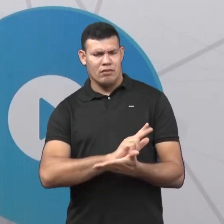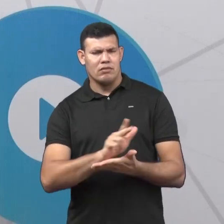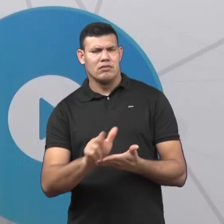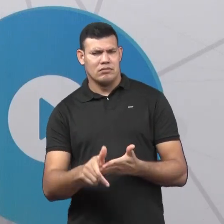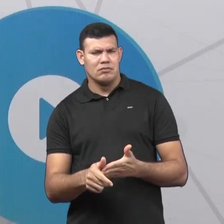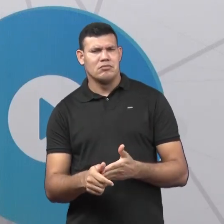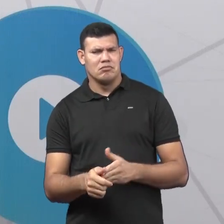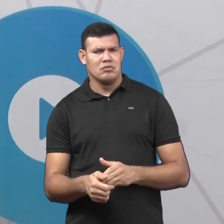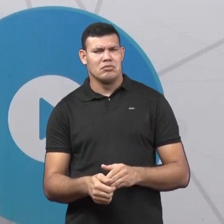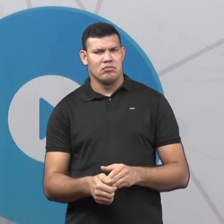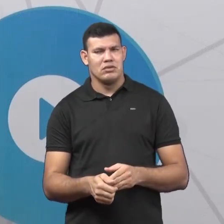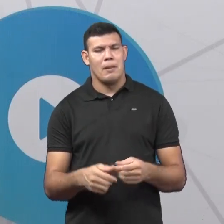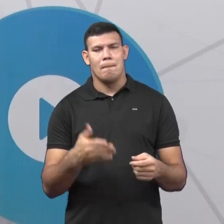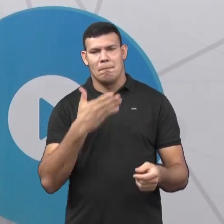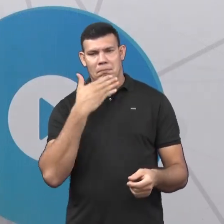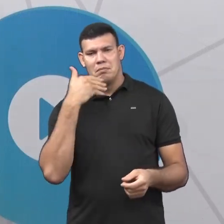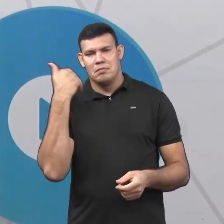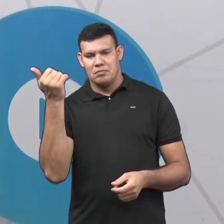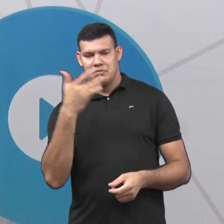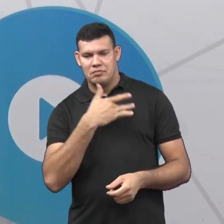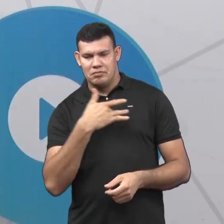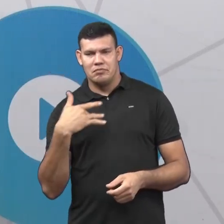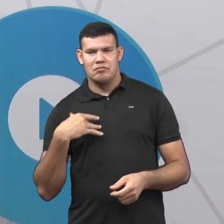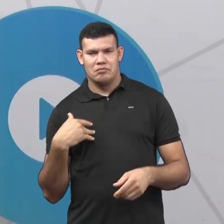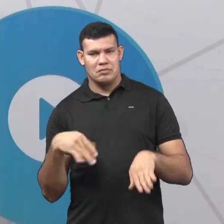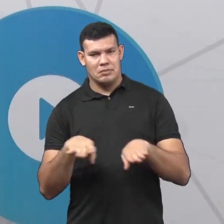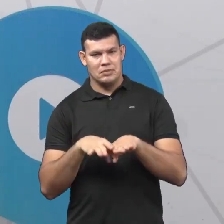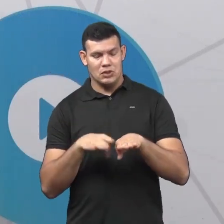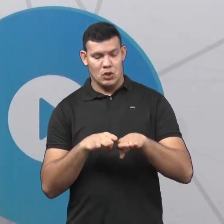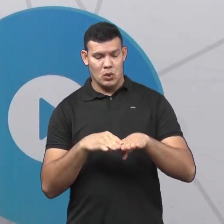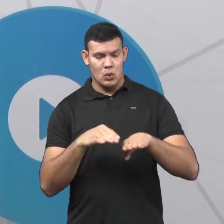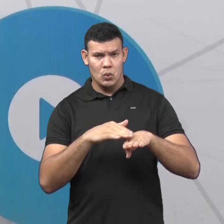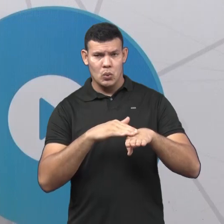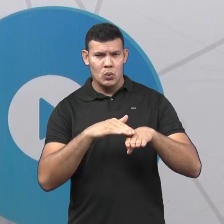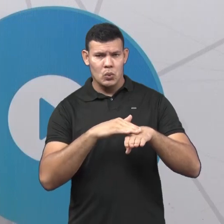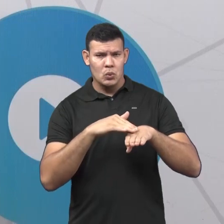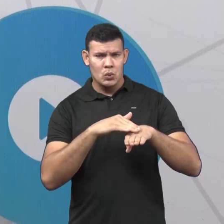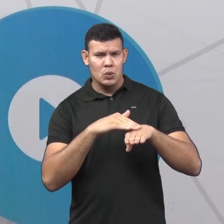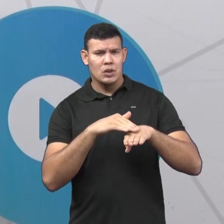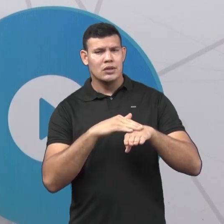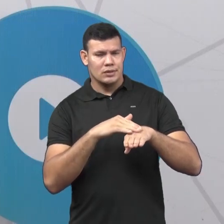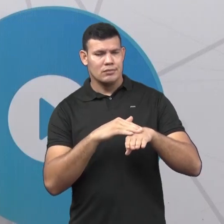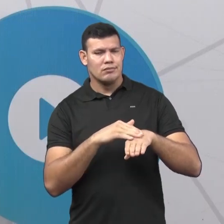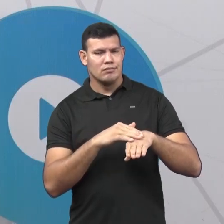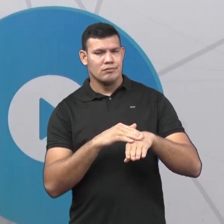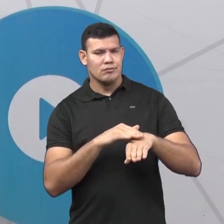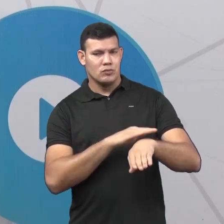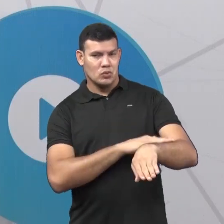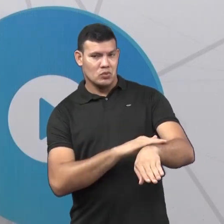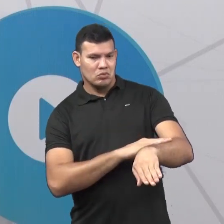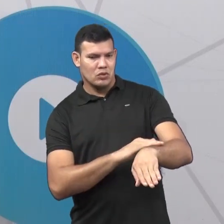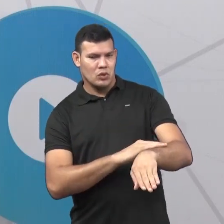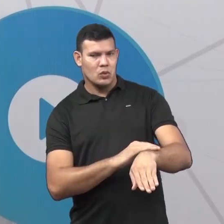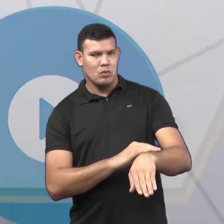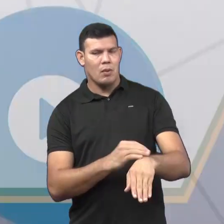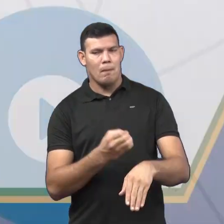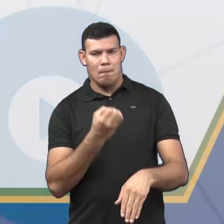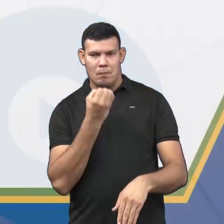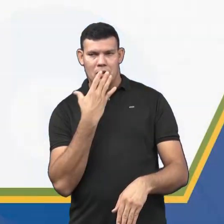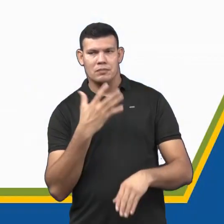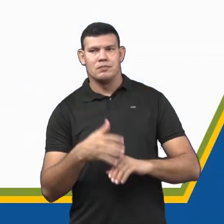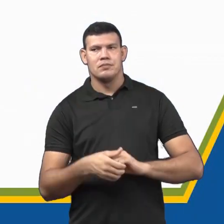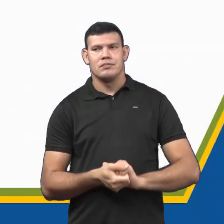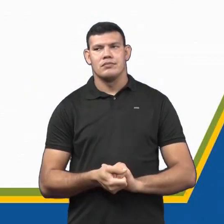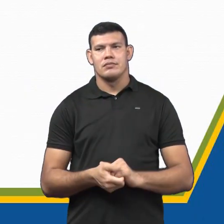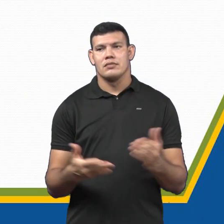processo inflamatório e no processo de cicatrização para que aquele tecido ele se reestabeleça.